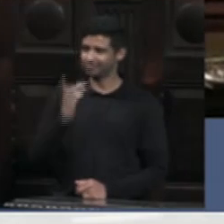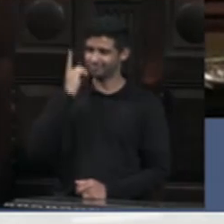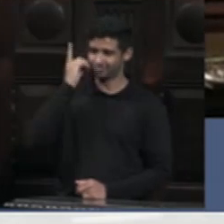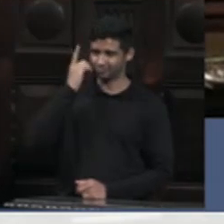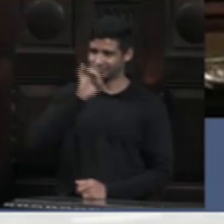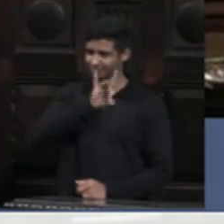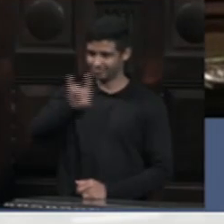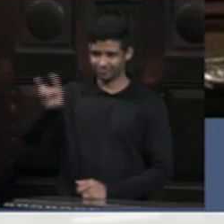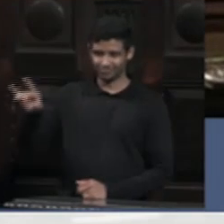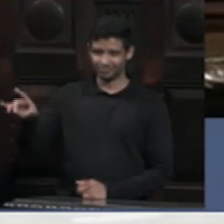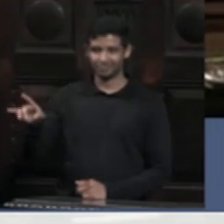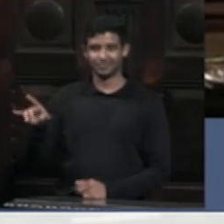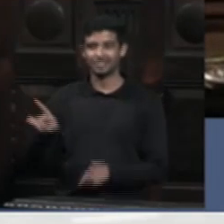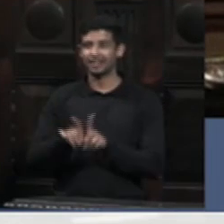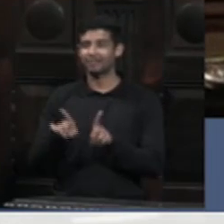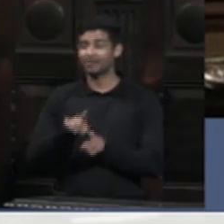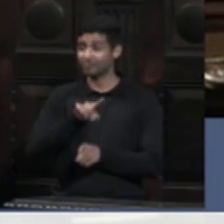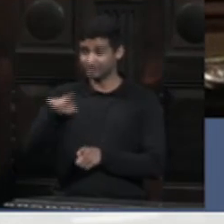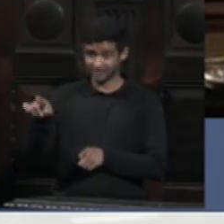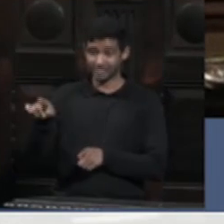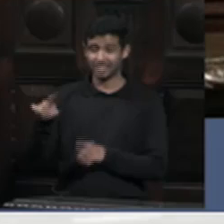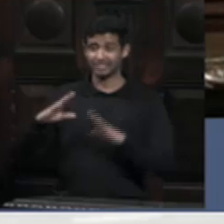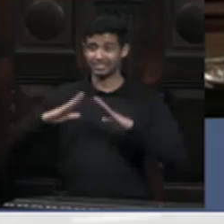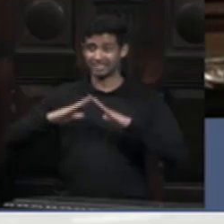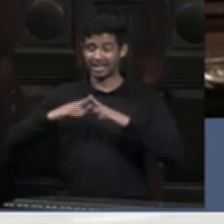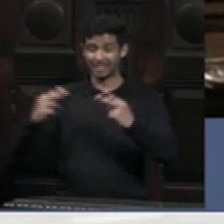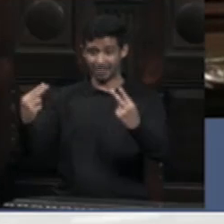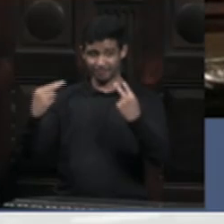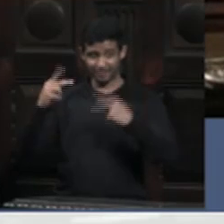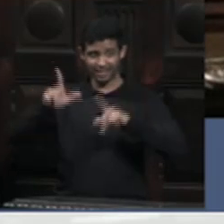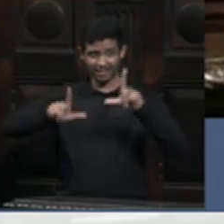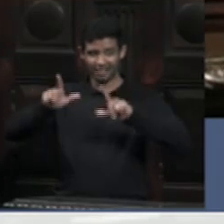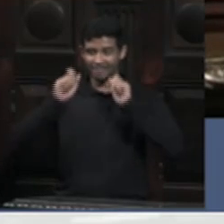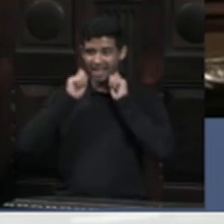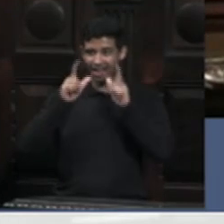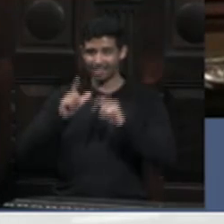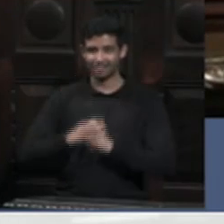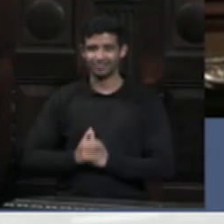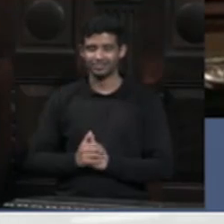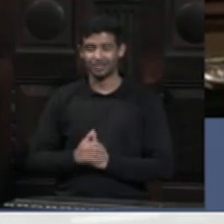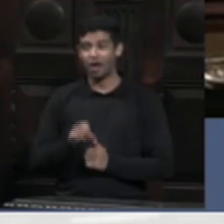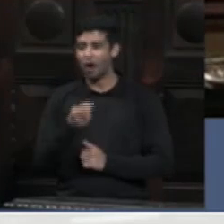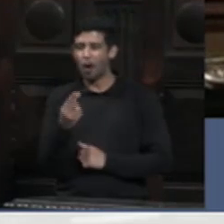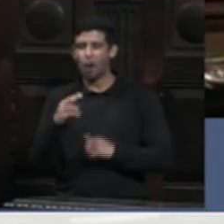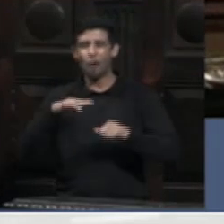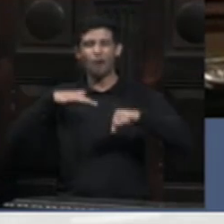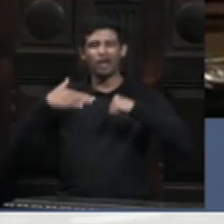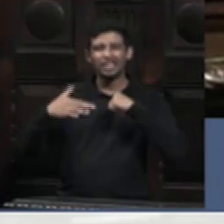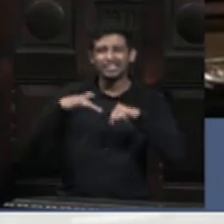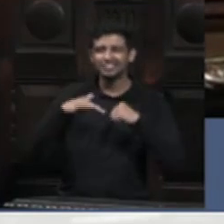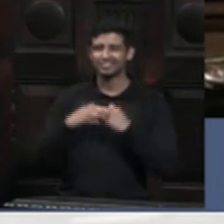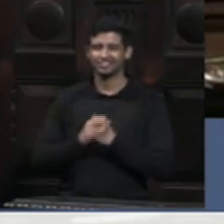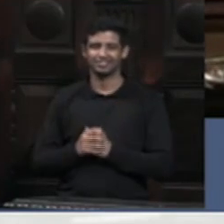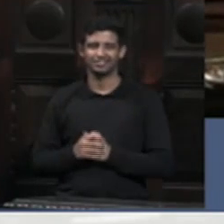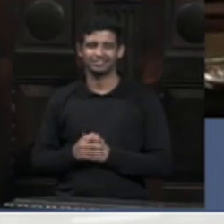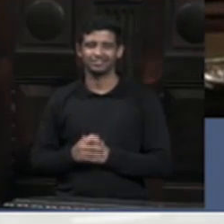cidadão que nos assistem pela TV Alerj, nos seguem pelas redes sociais,